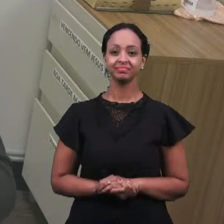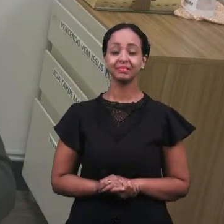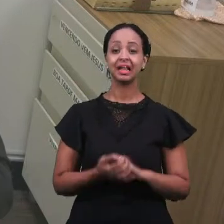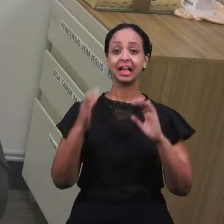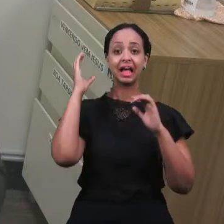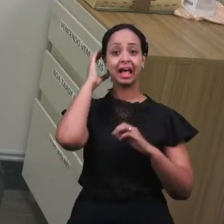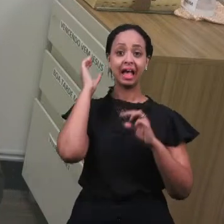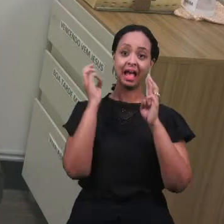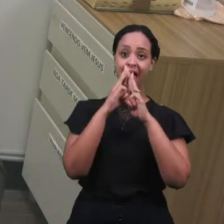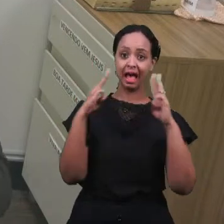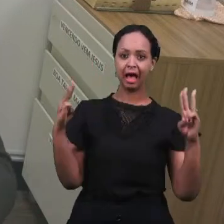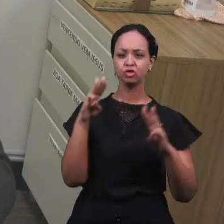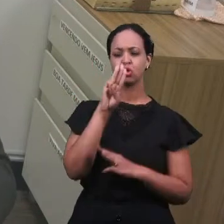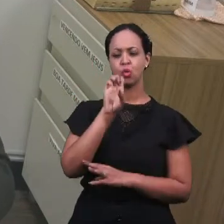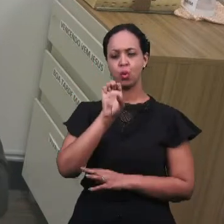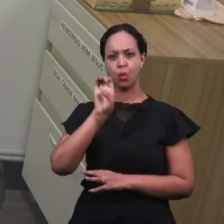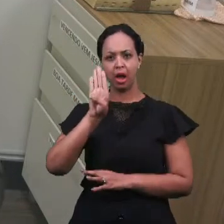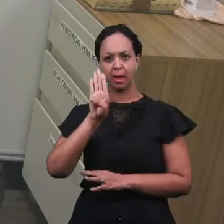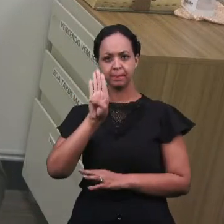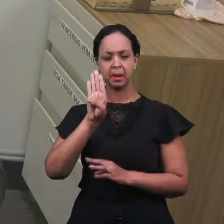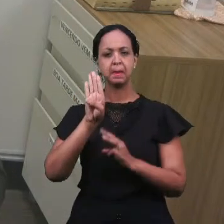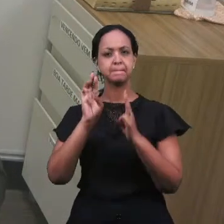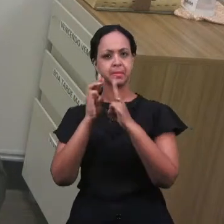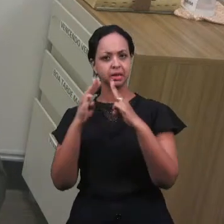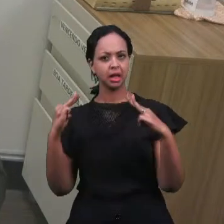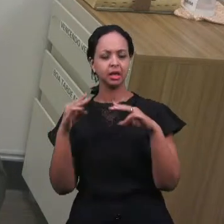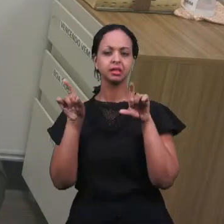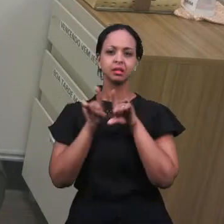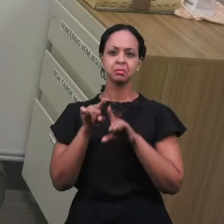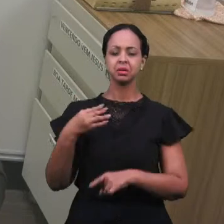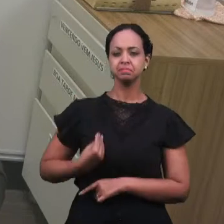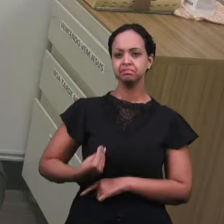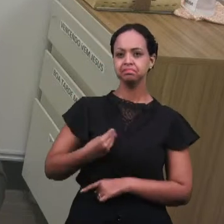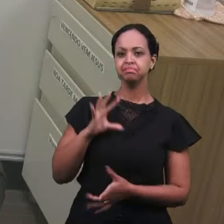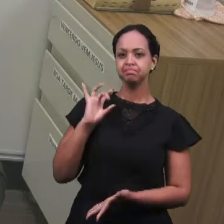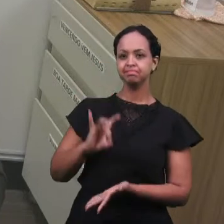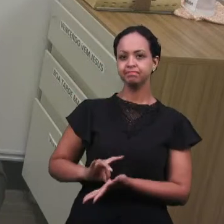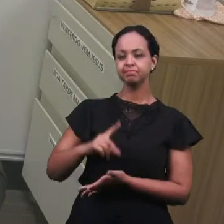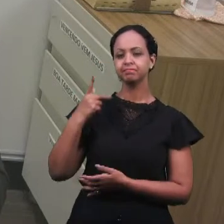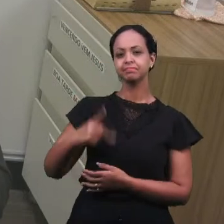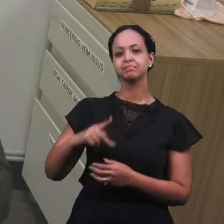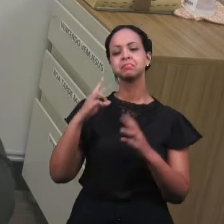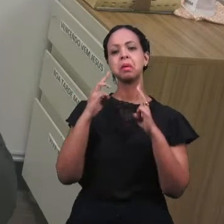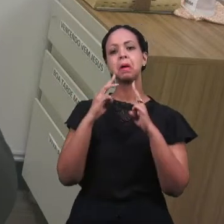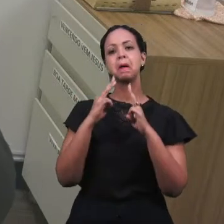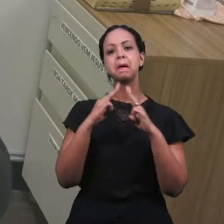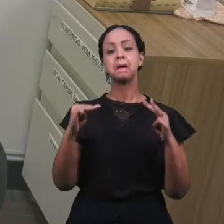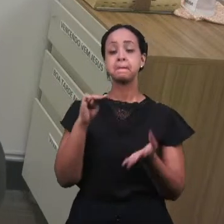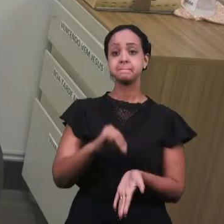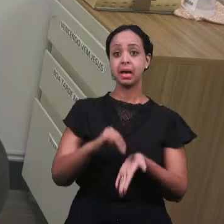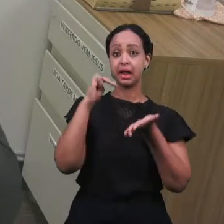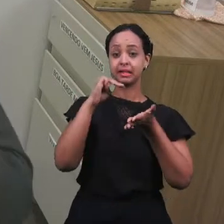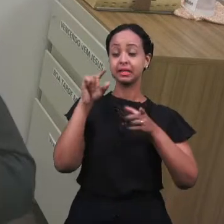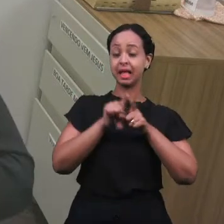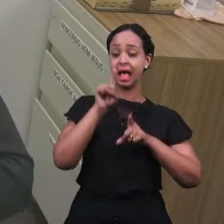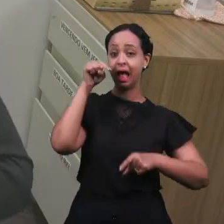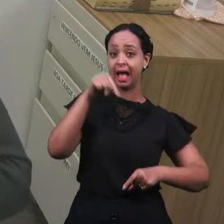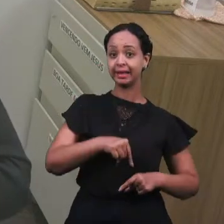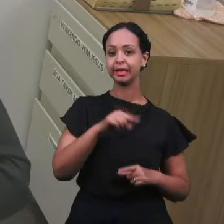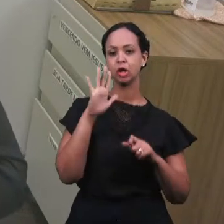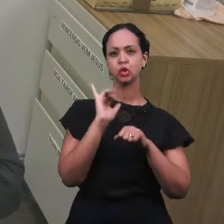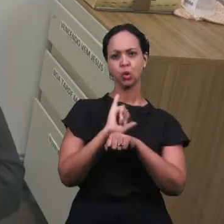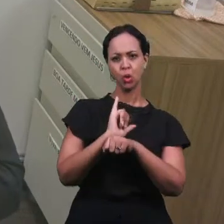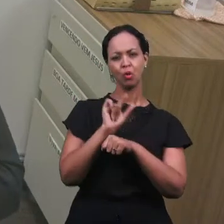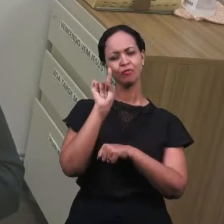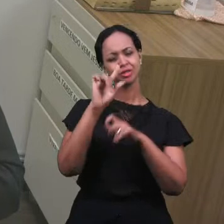rádio, TV Web Banaim e, é claro, no nosso canal oficial na Igreja Cristã Maranata, no YouTube. Você que está conosco aí nos